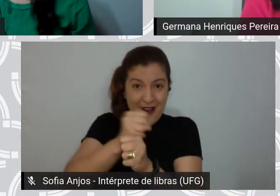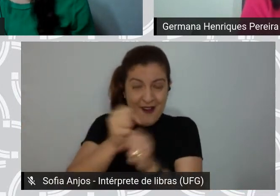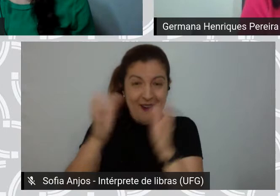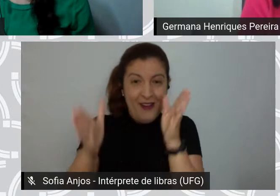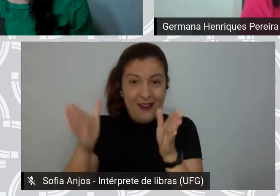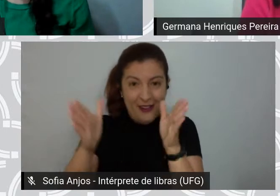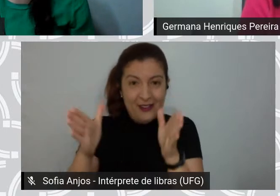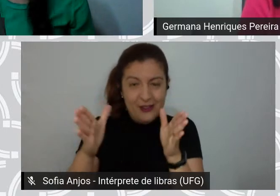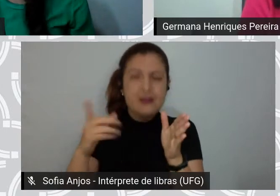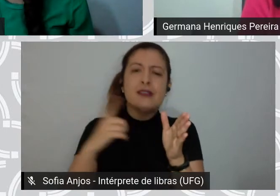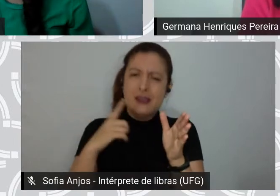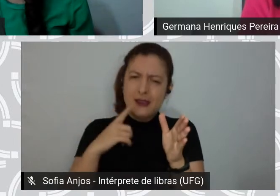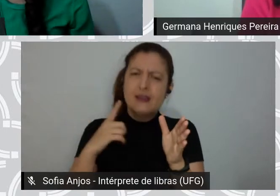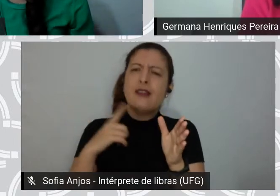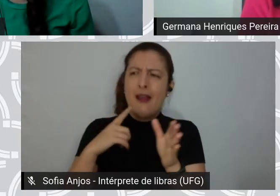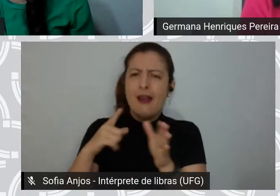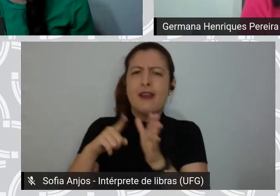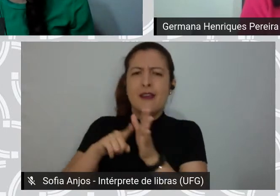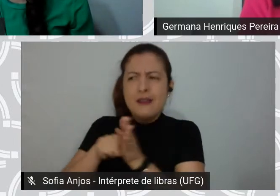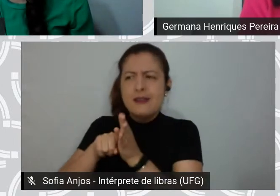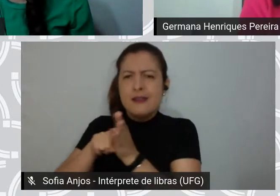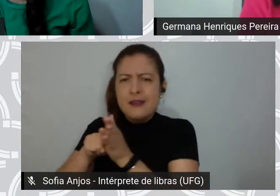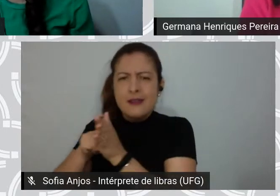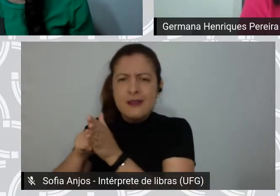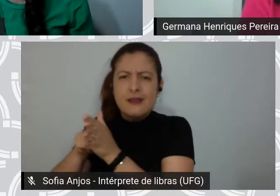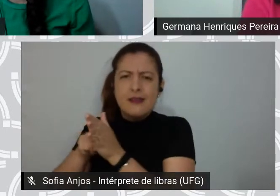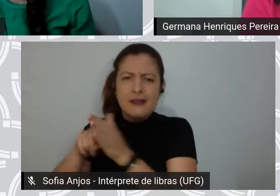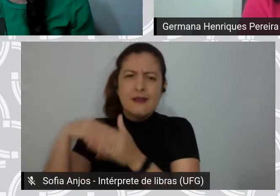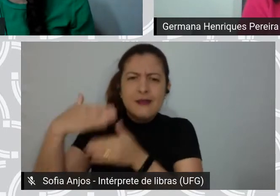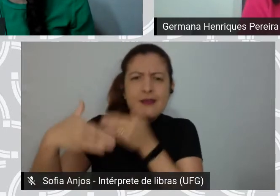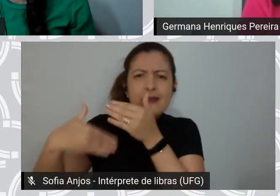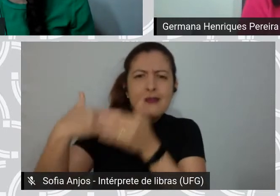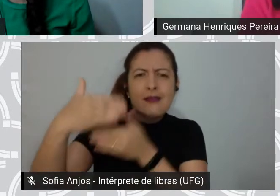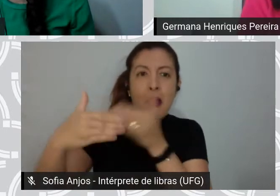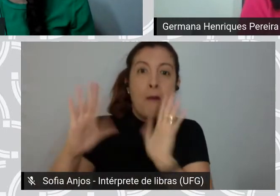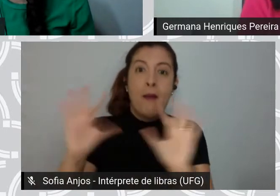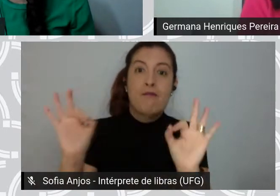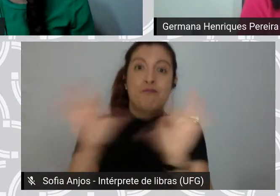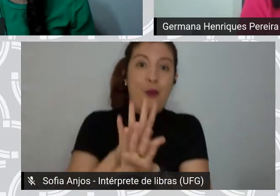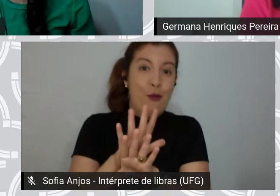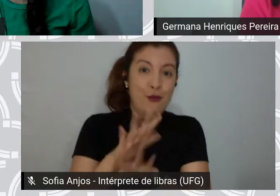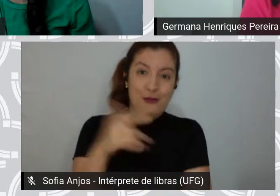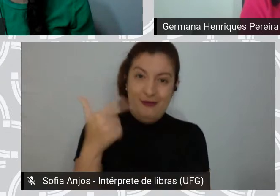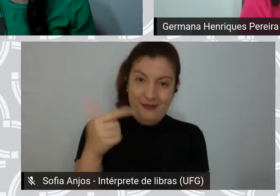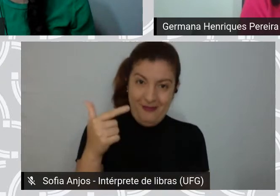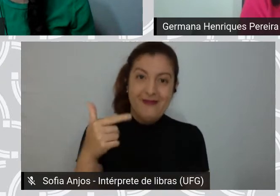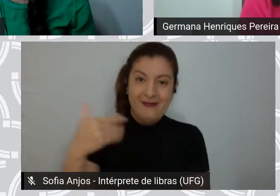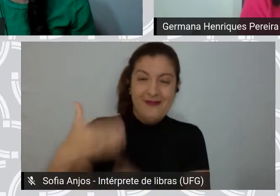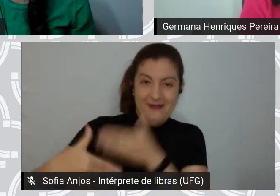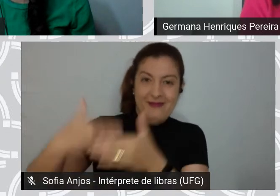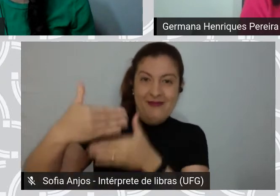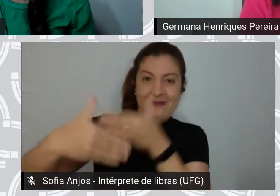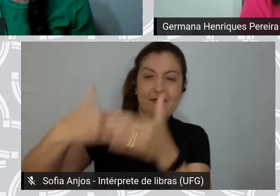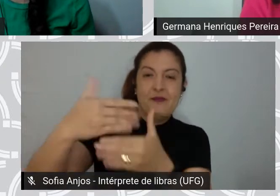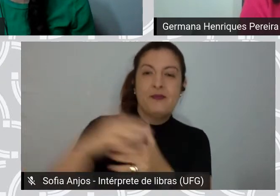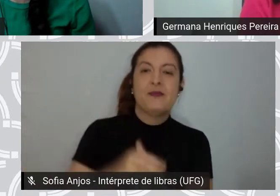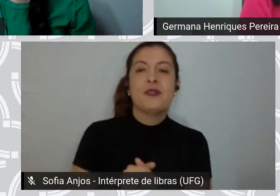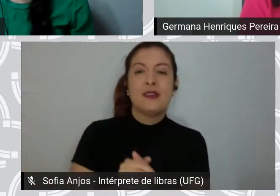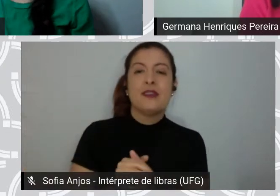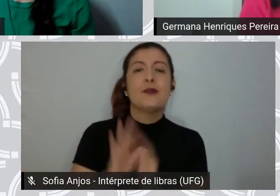totalmente resolvida, vamos dizer. Apesar de passadas quase duas décadas do ensaio da